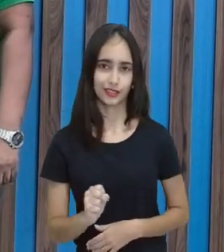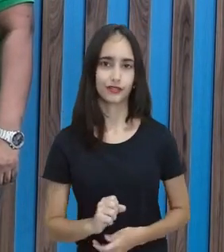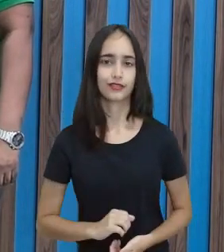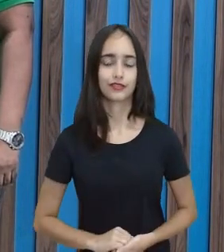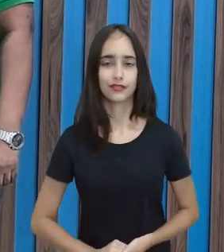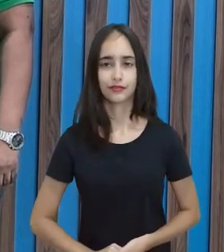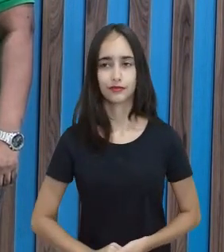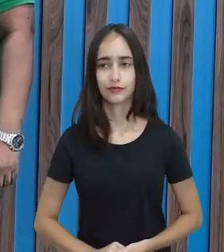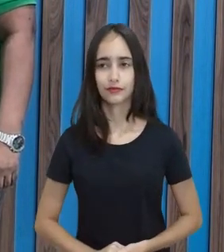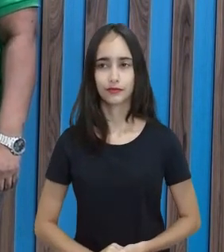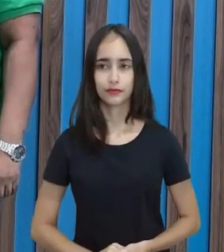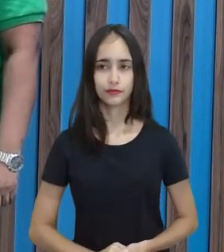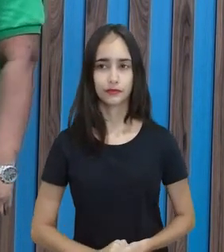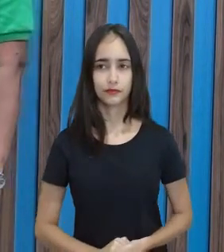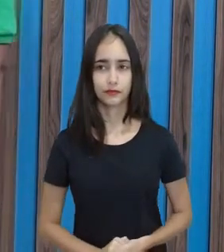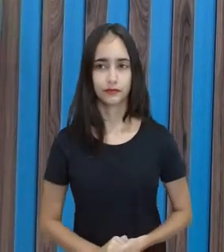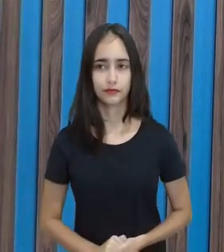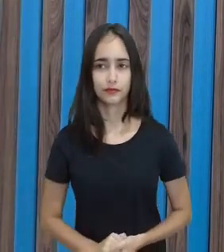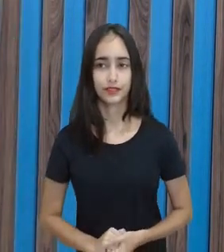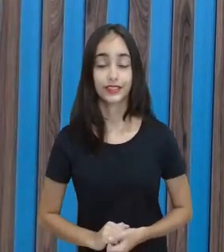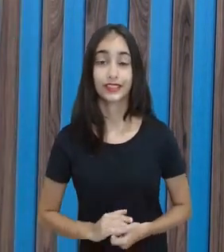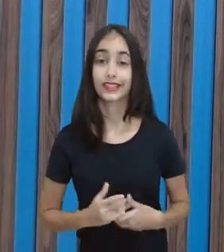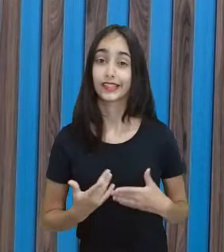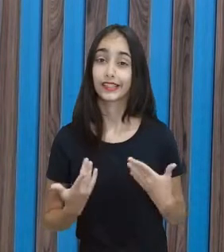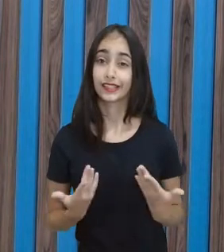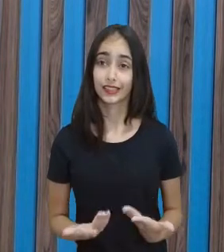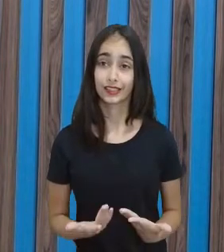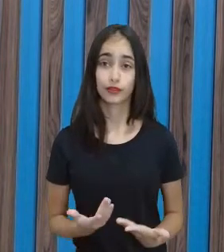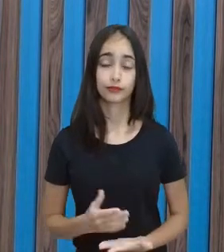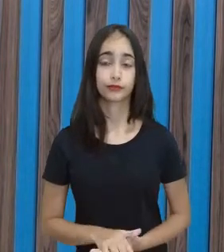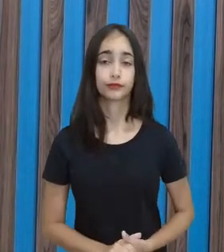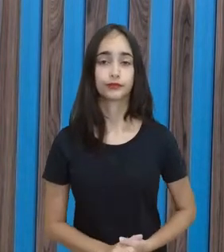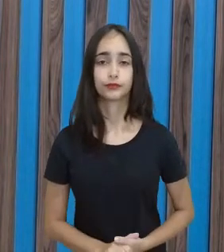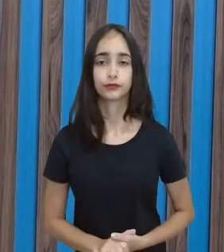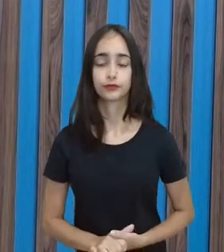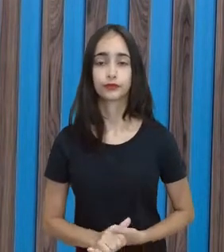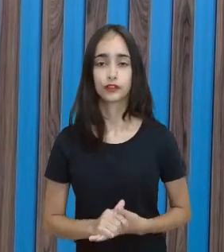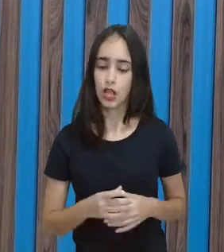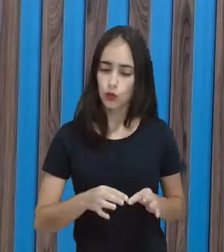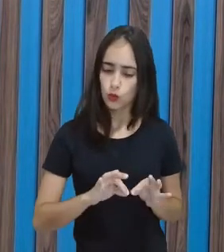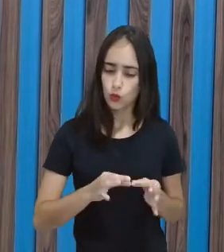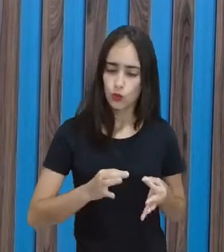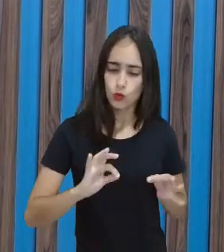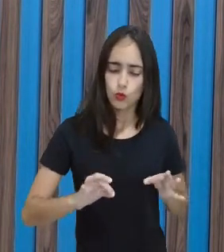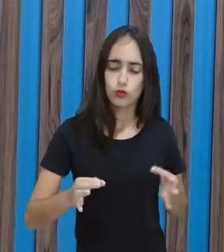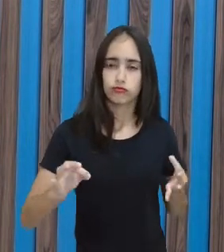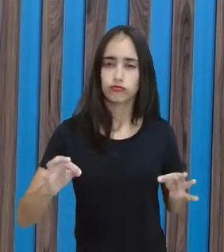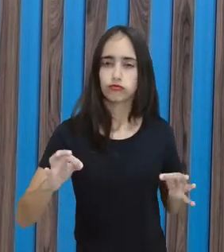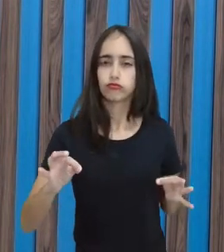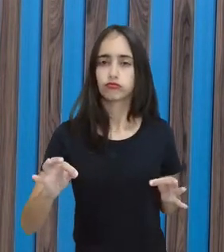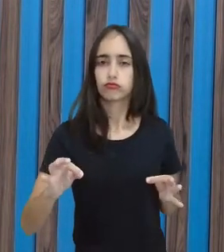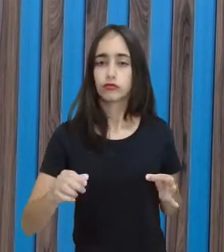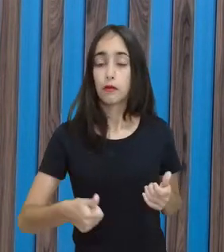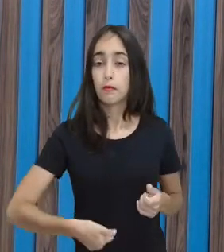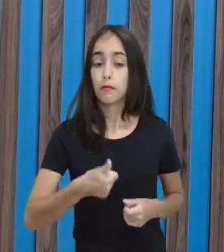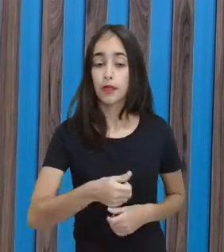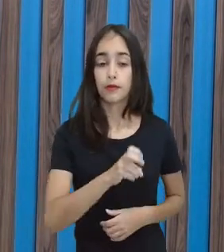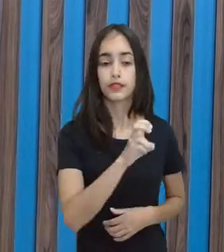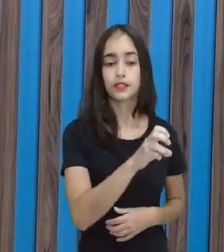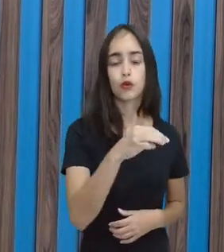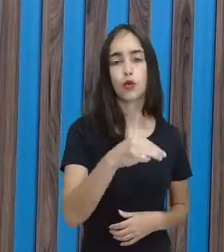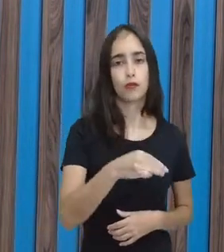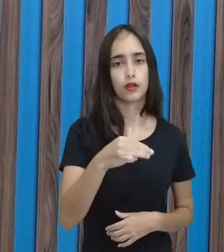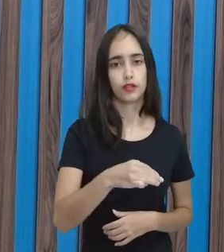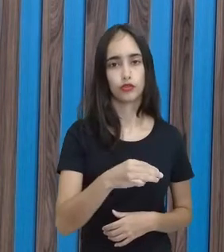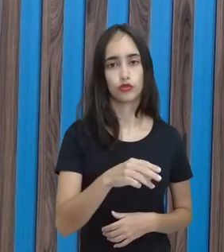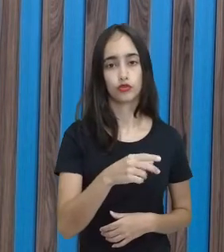6 segundos. Ou seja, no deslocamento, primeiro deslocamento, 5 metros,